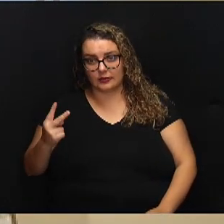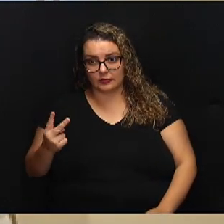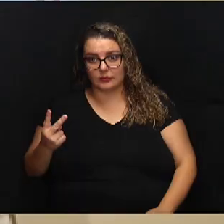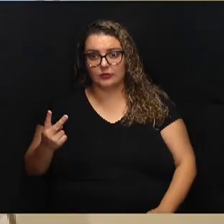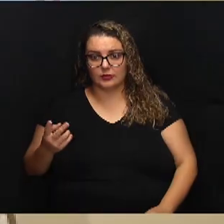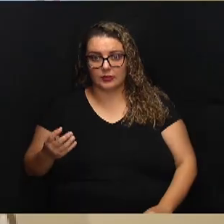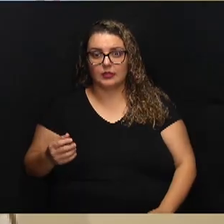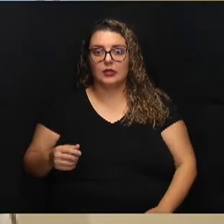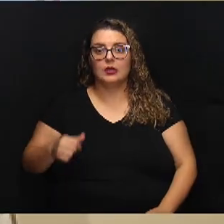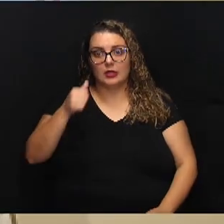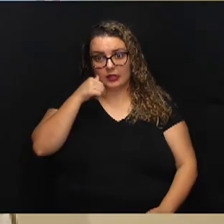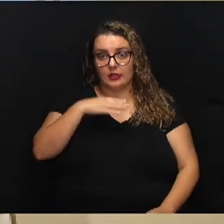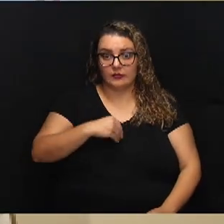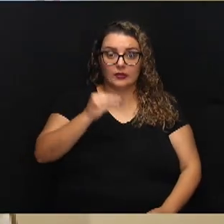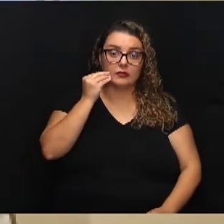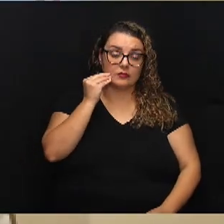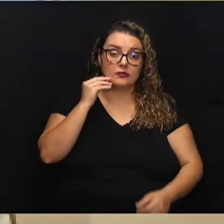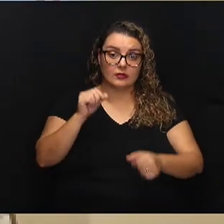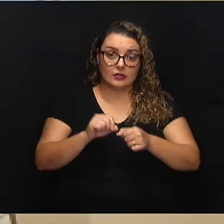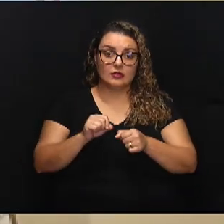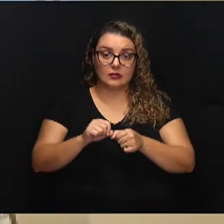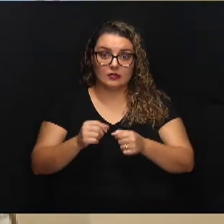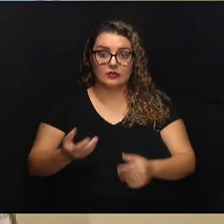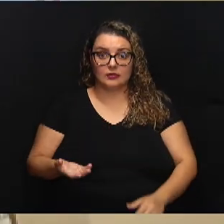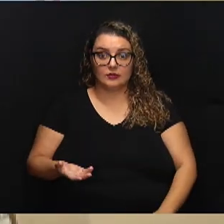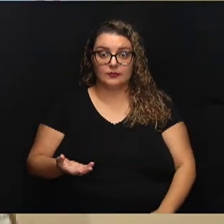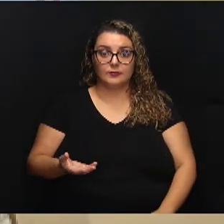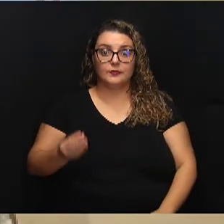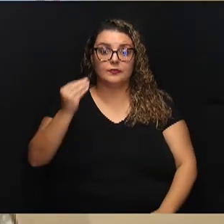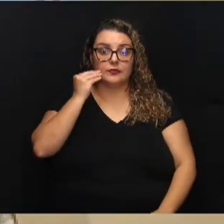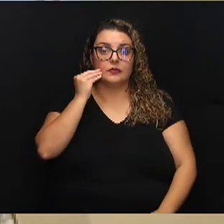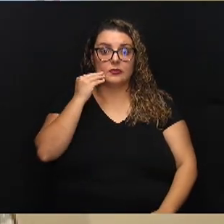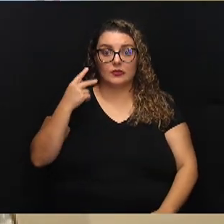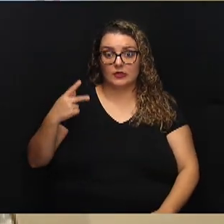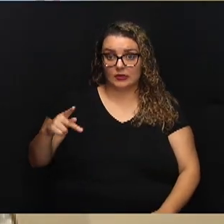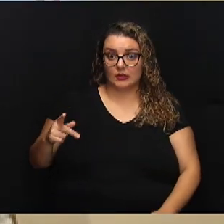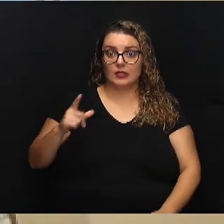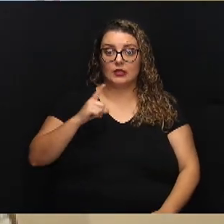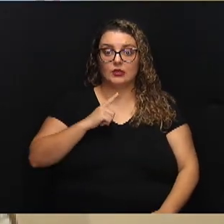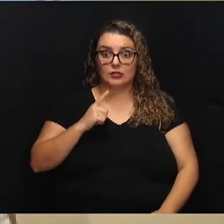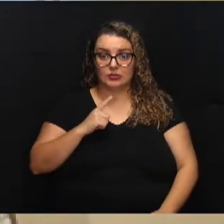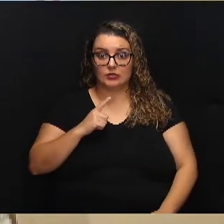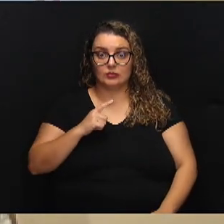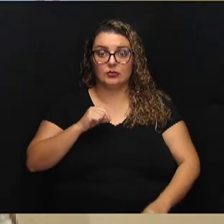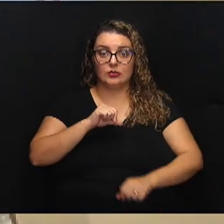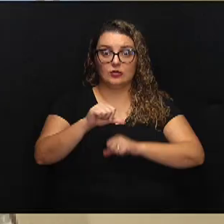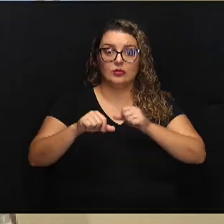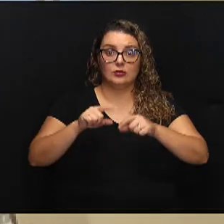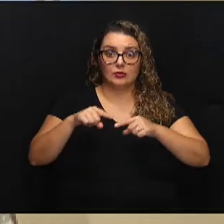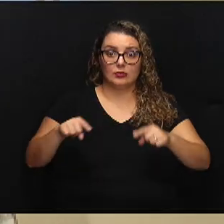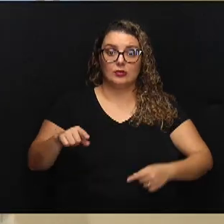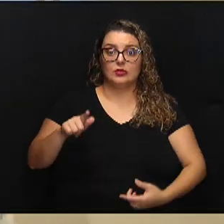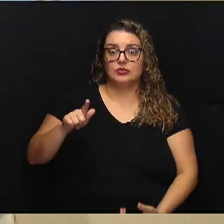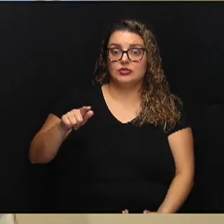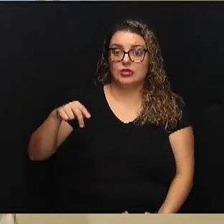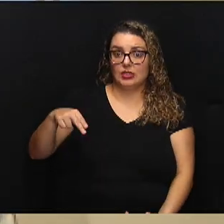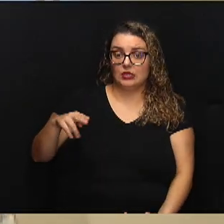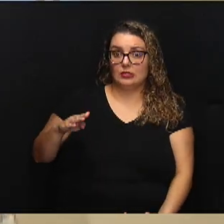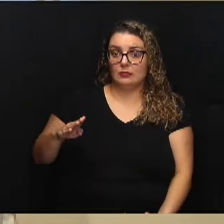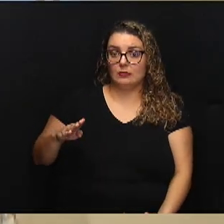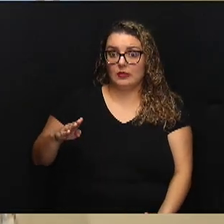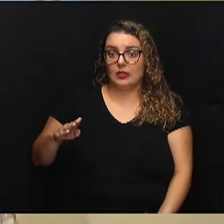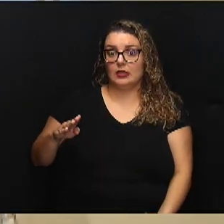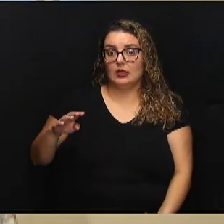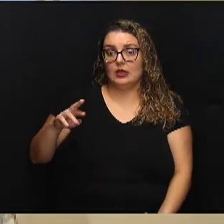ser filha, né? E na testagem dela, ela tinha mutação do gene BRCA. Os